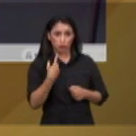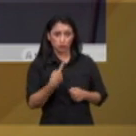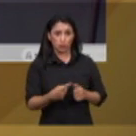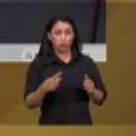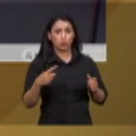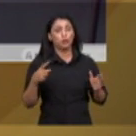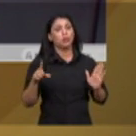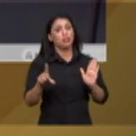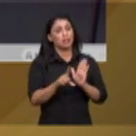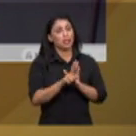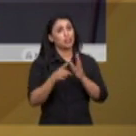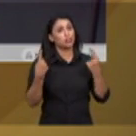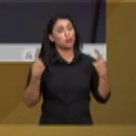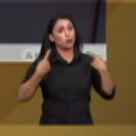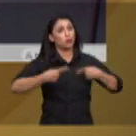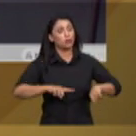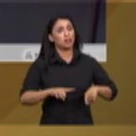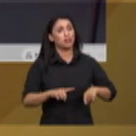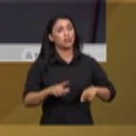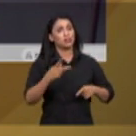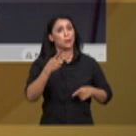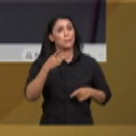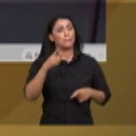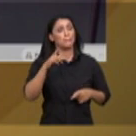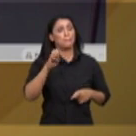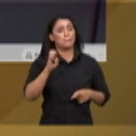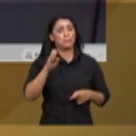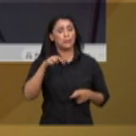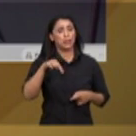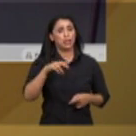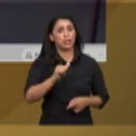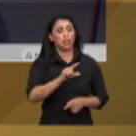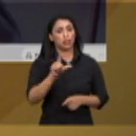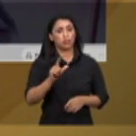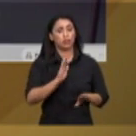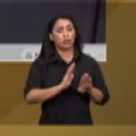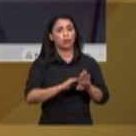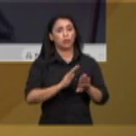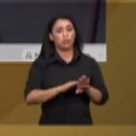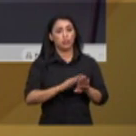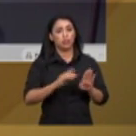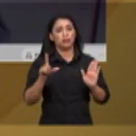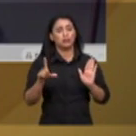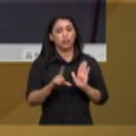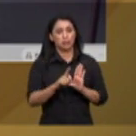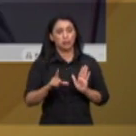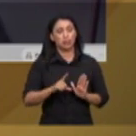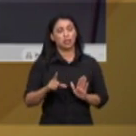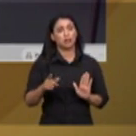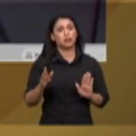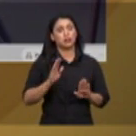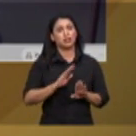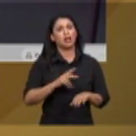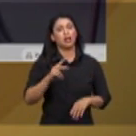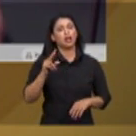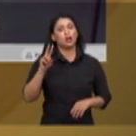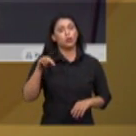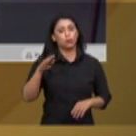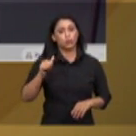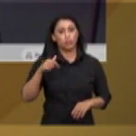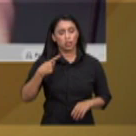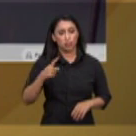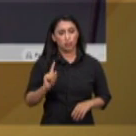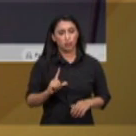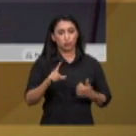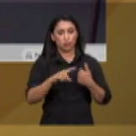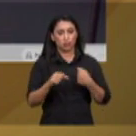Lei de Contravenções Penais. Matéria, como já disse, de competência legislativa privativa da União nos termos do artigo